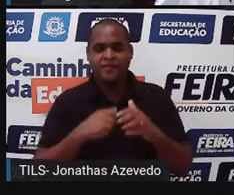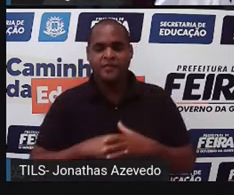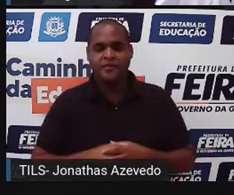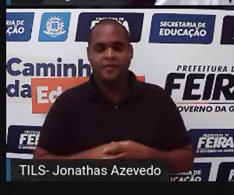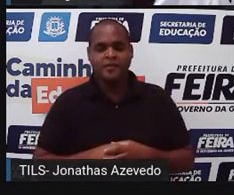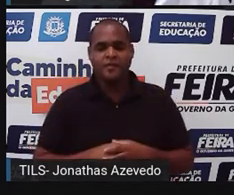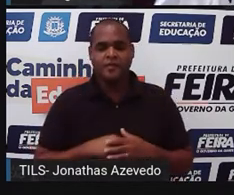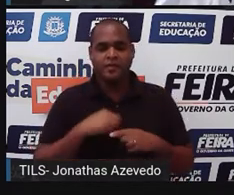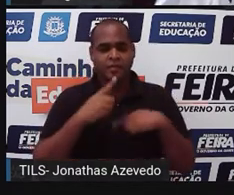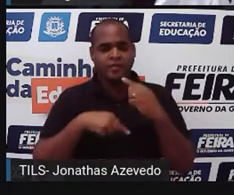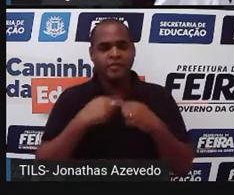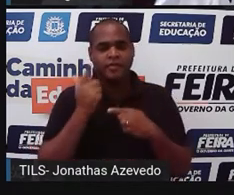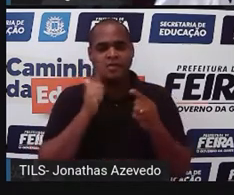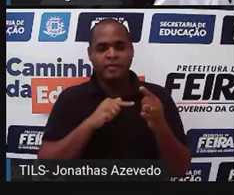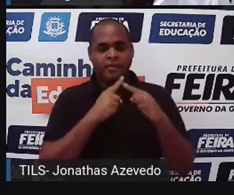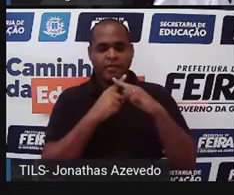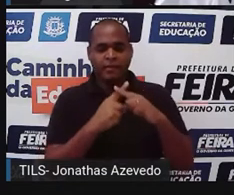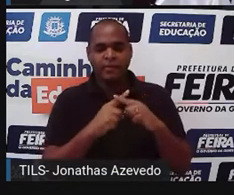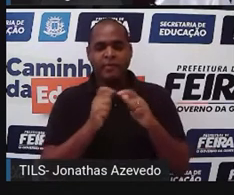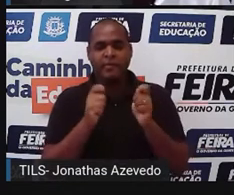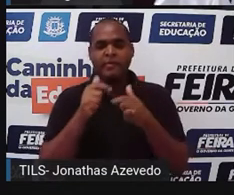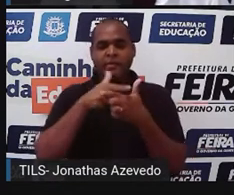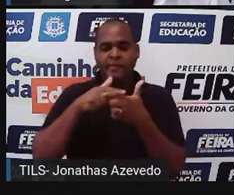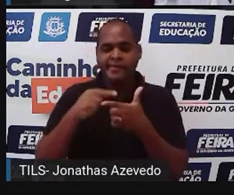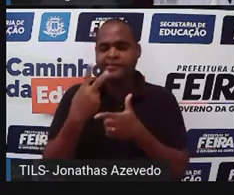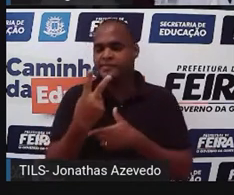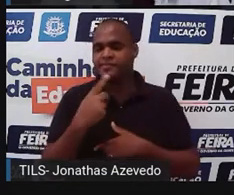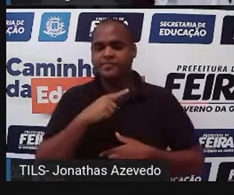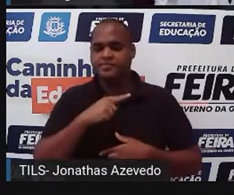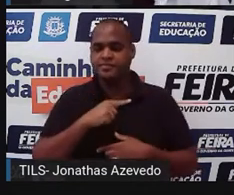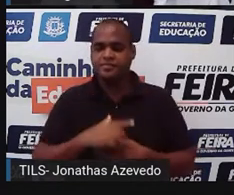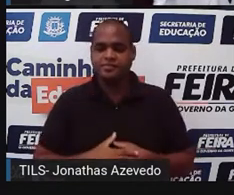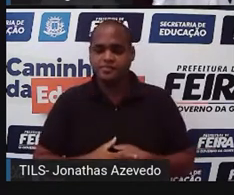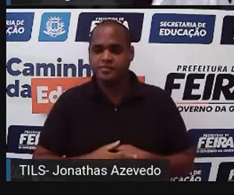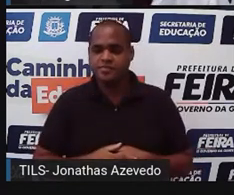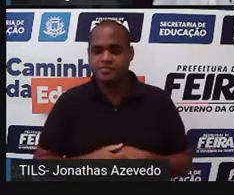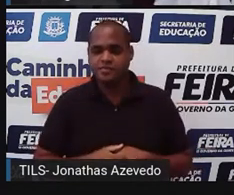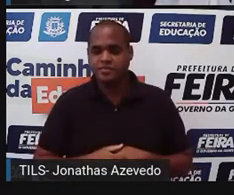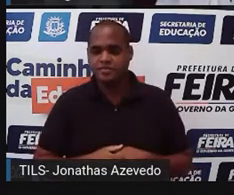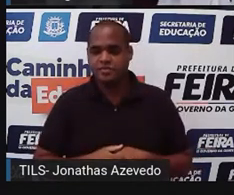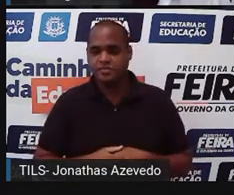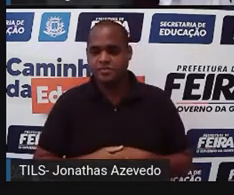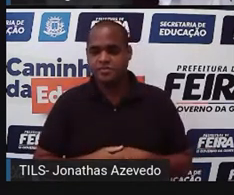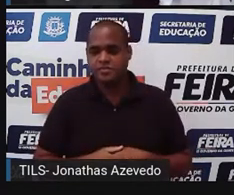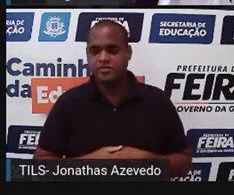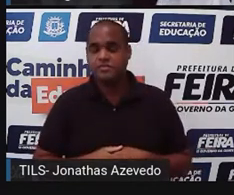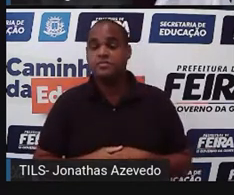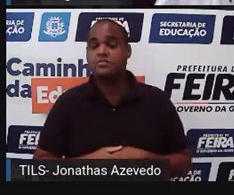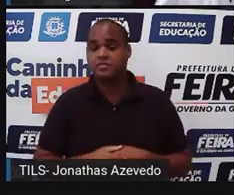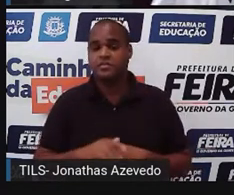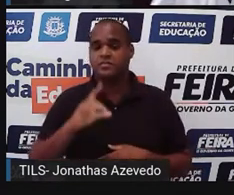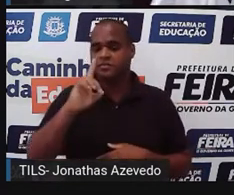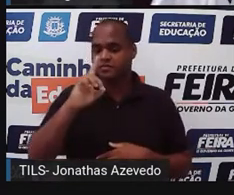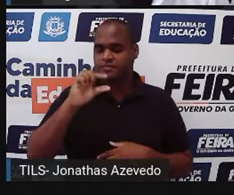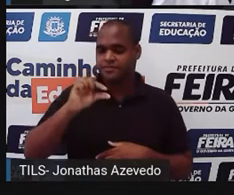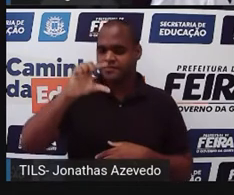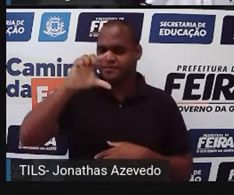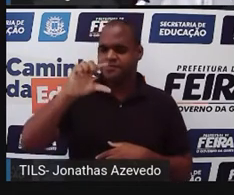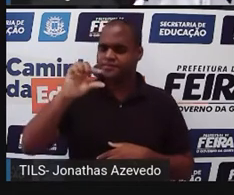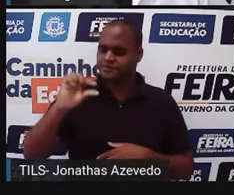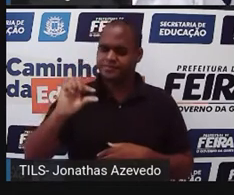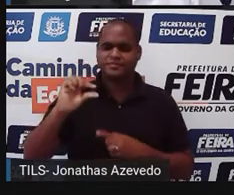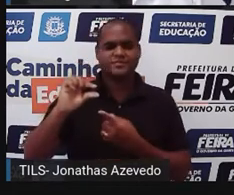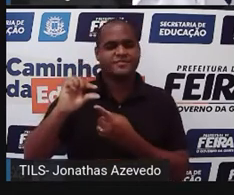depois desse resultado da multiplicação você divide por dois não é o que é que aquele de maiúsculo e aquele de